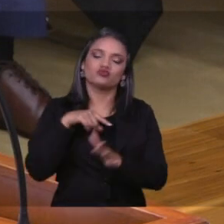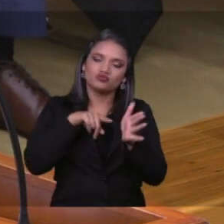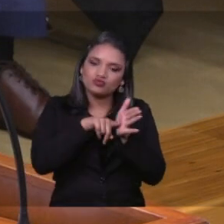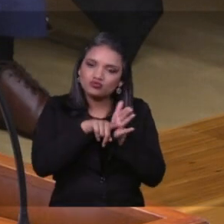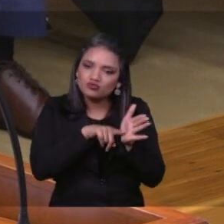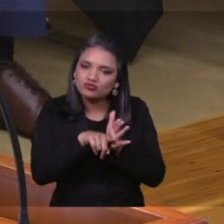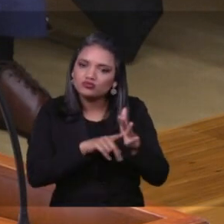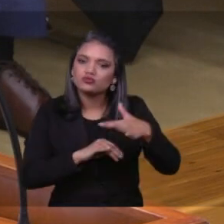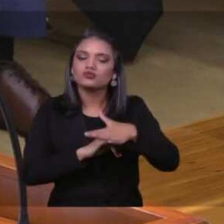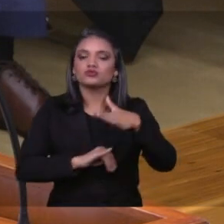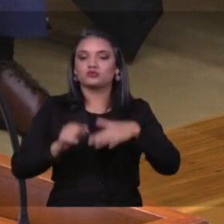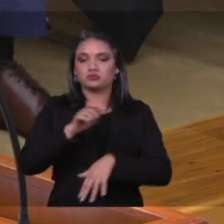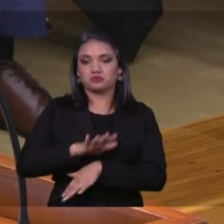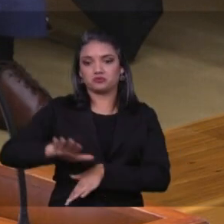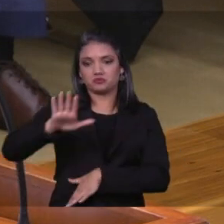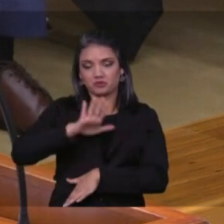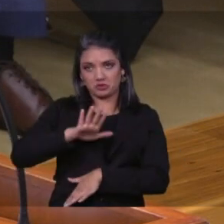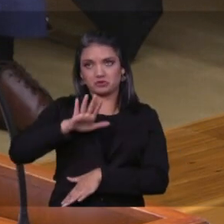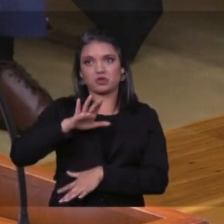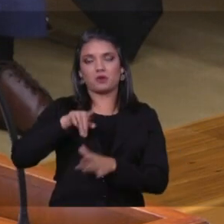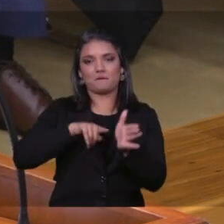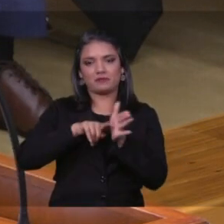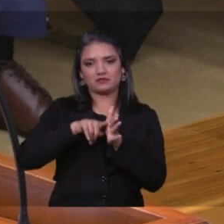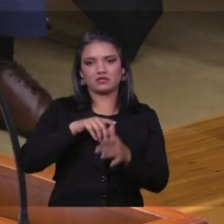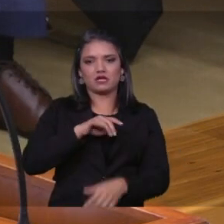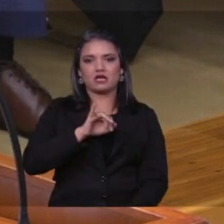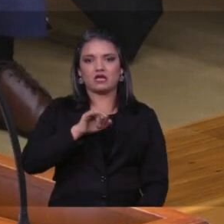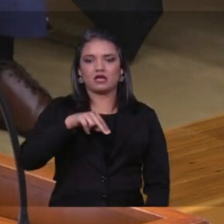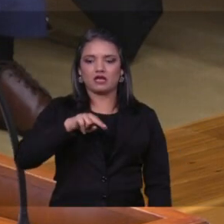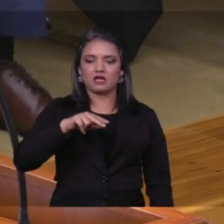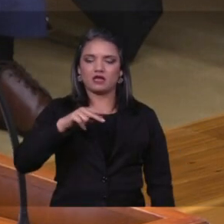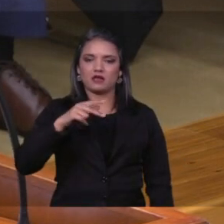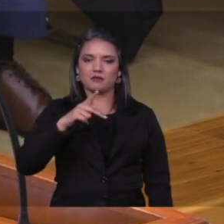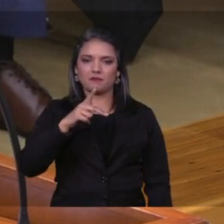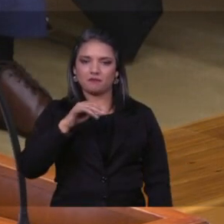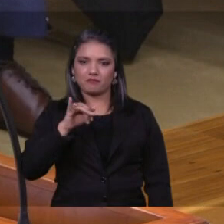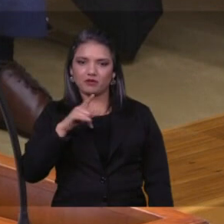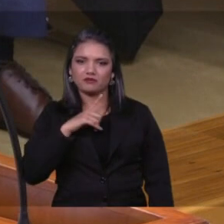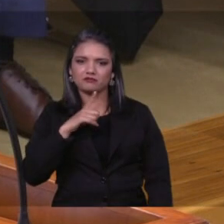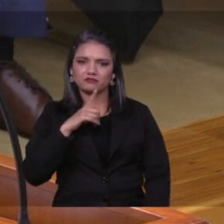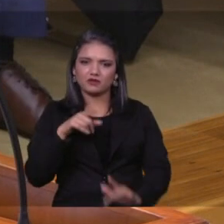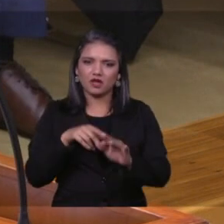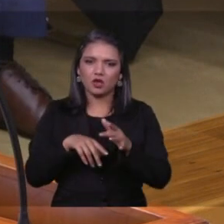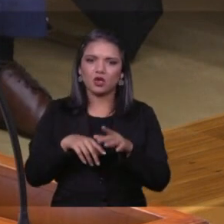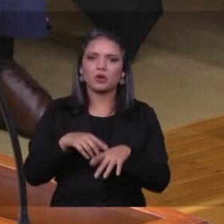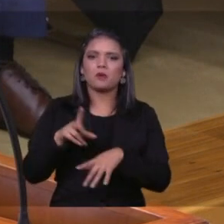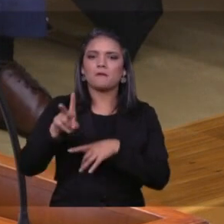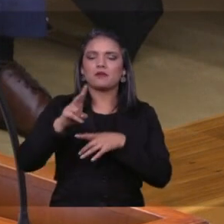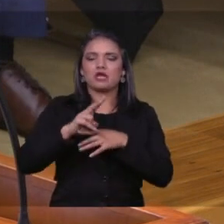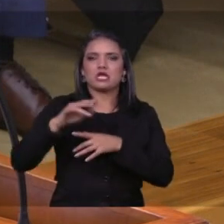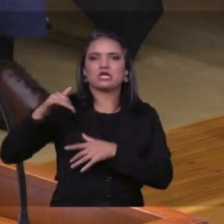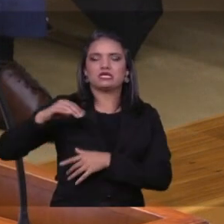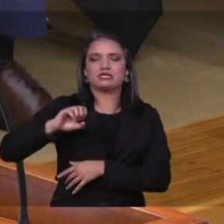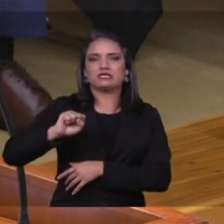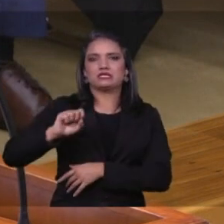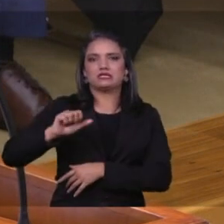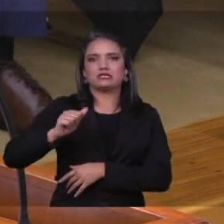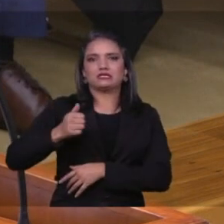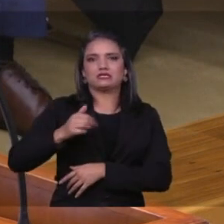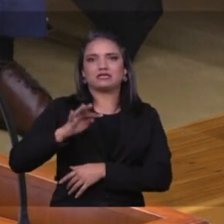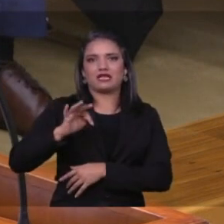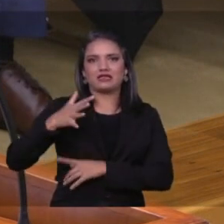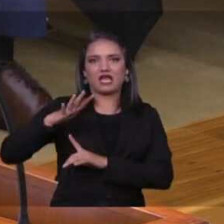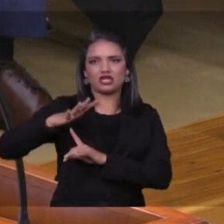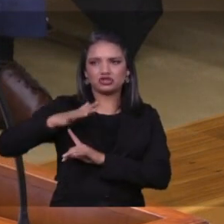de Pesquisas Espaciais, o INPE, por meio do projeto de monitoramento do desmatamento na Amazônia Legal por satélites, o PRODES,